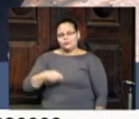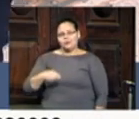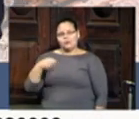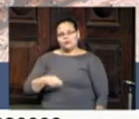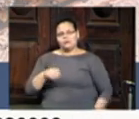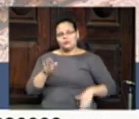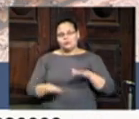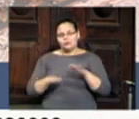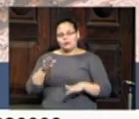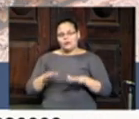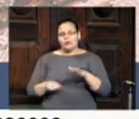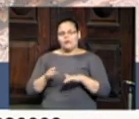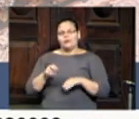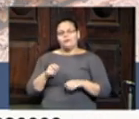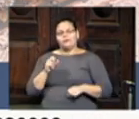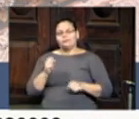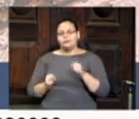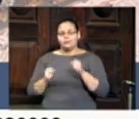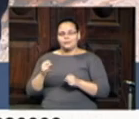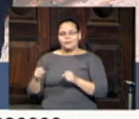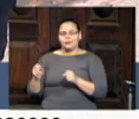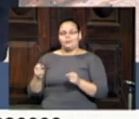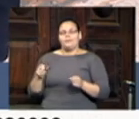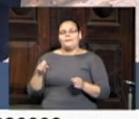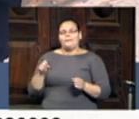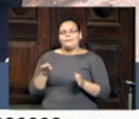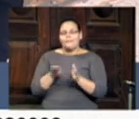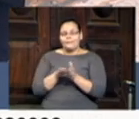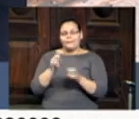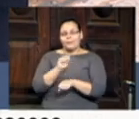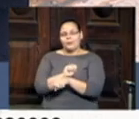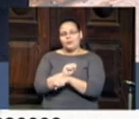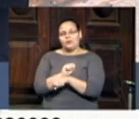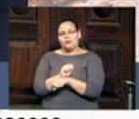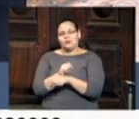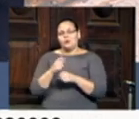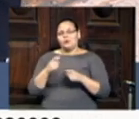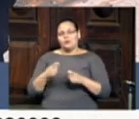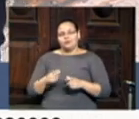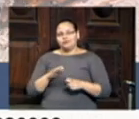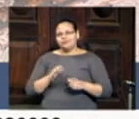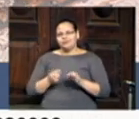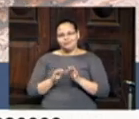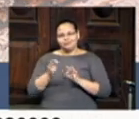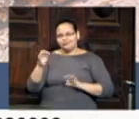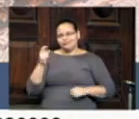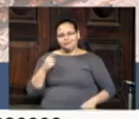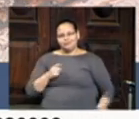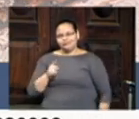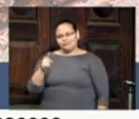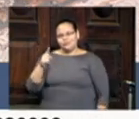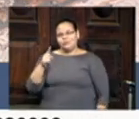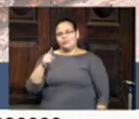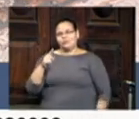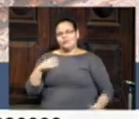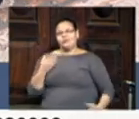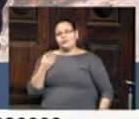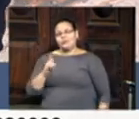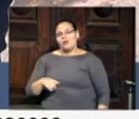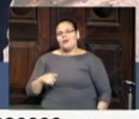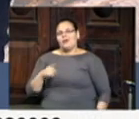vezes, a parar o carro em local muito distante. Isso é